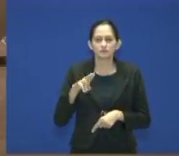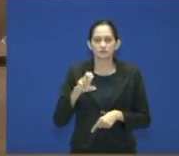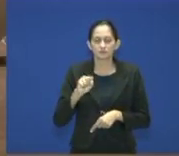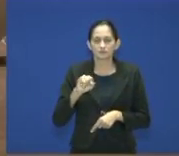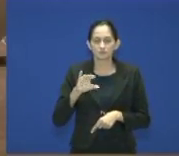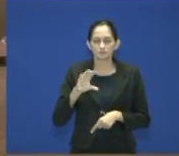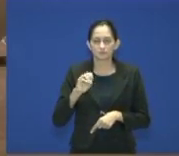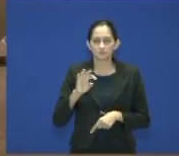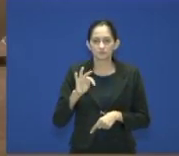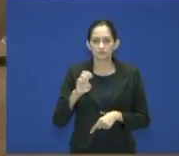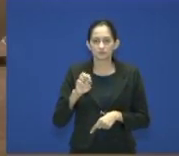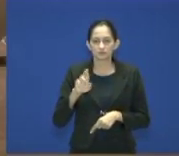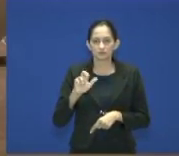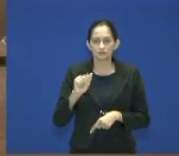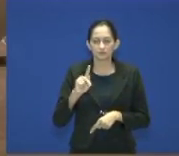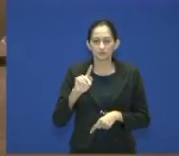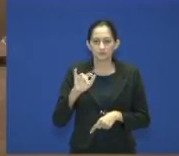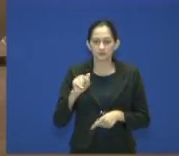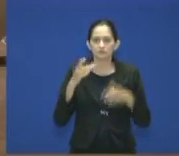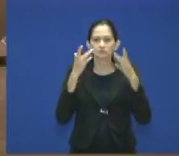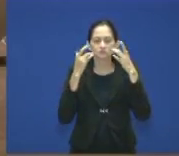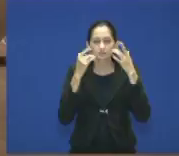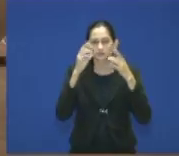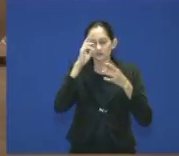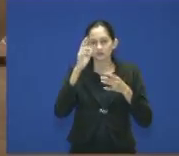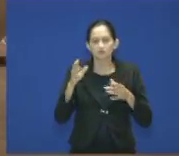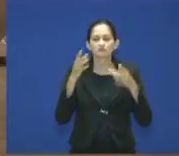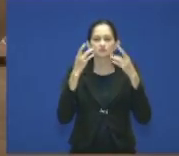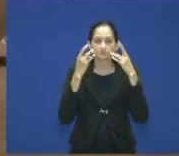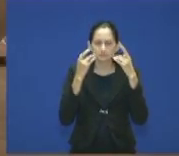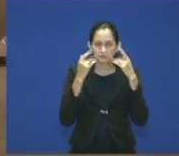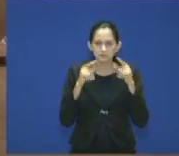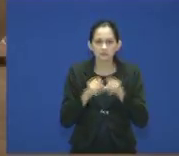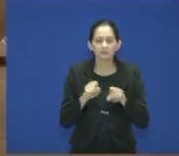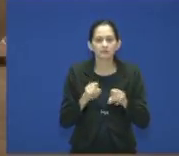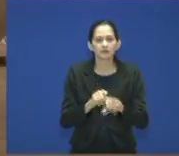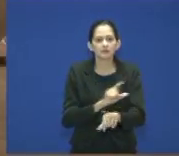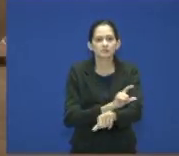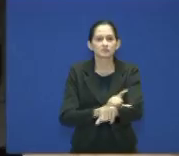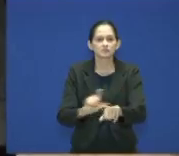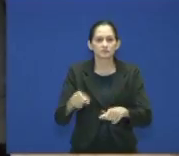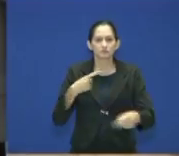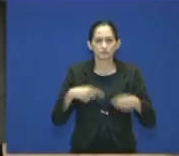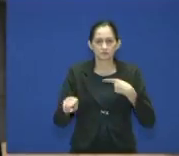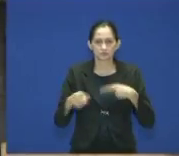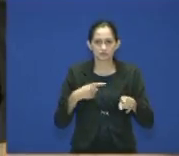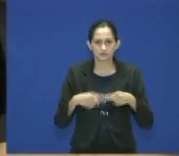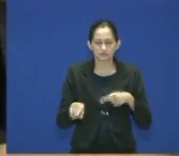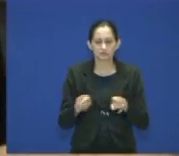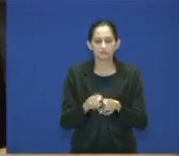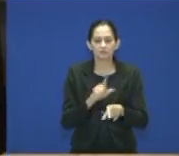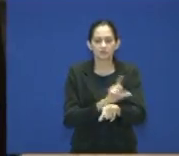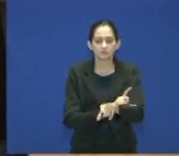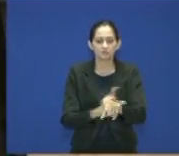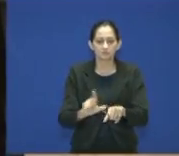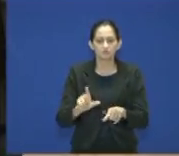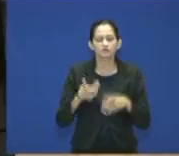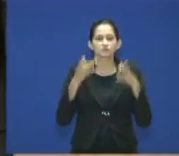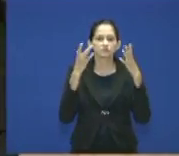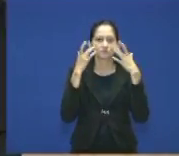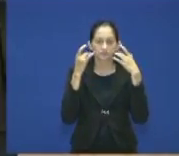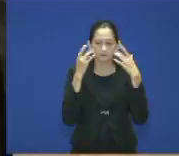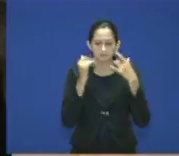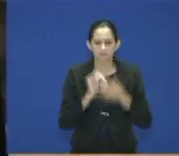cênicas, direção das artes, direção de arte e do grau de licenciado em música e licenciado em artes